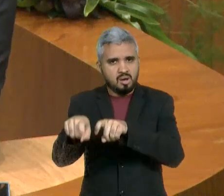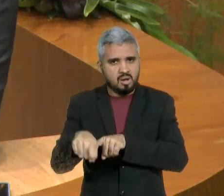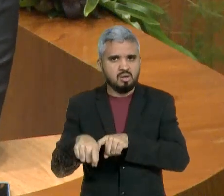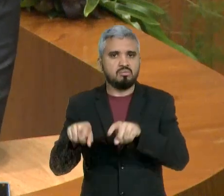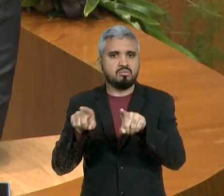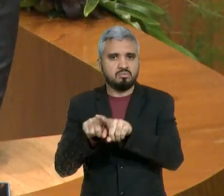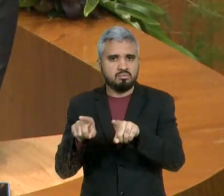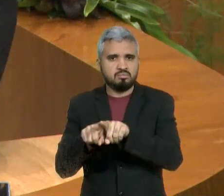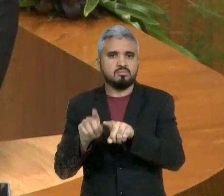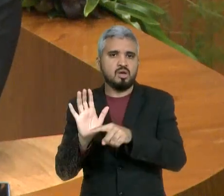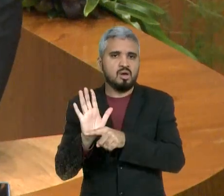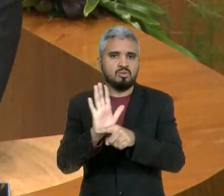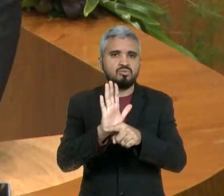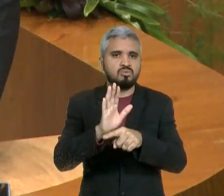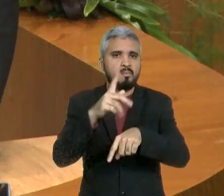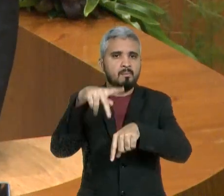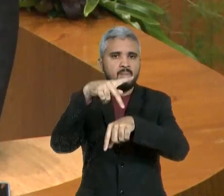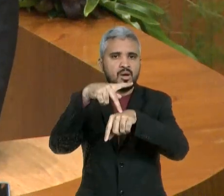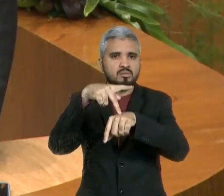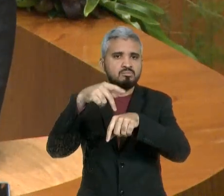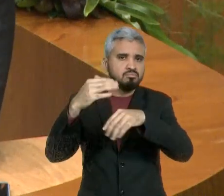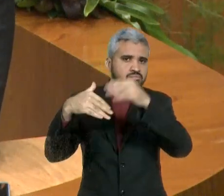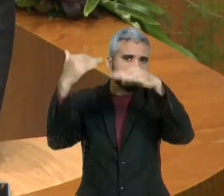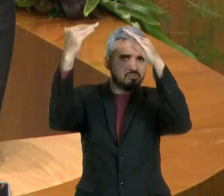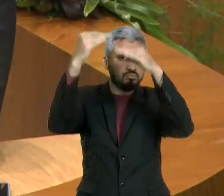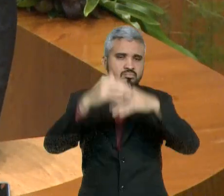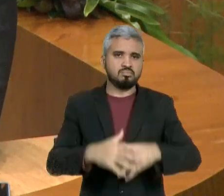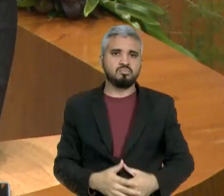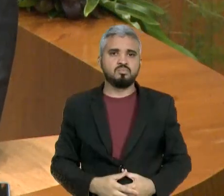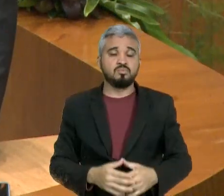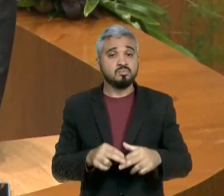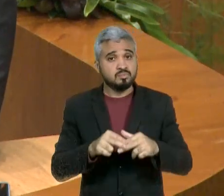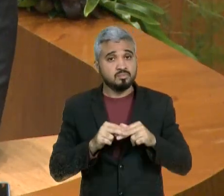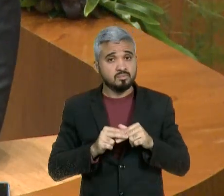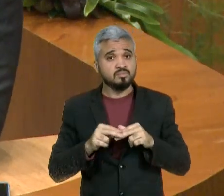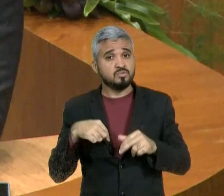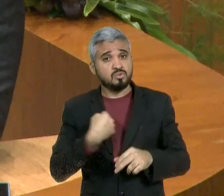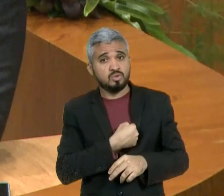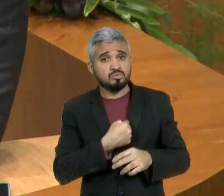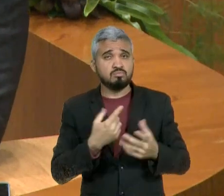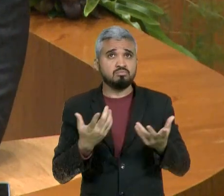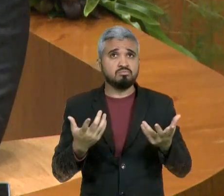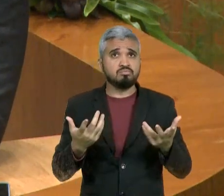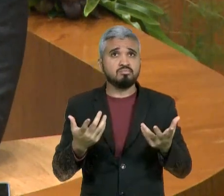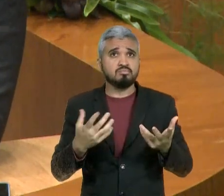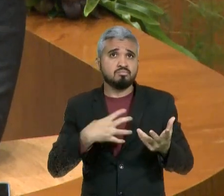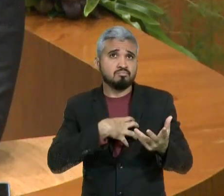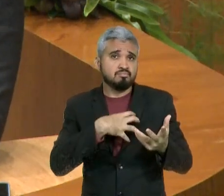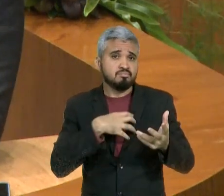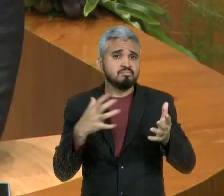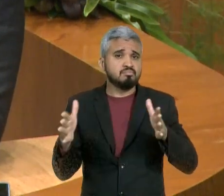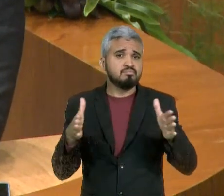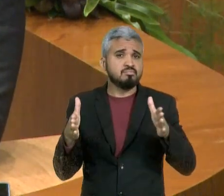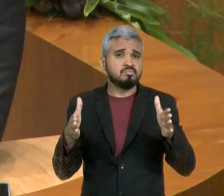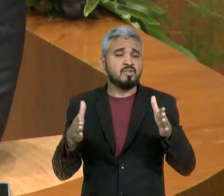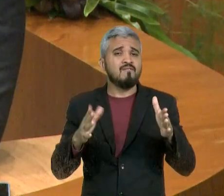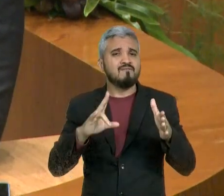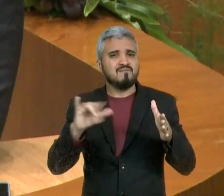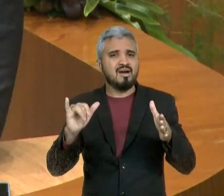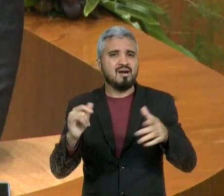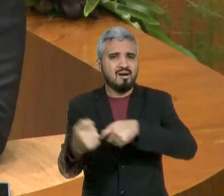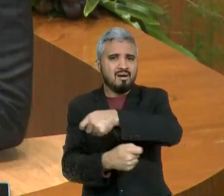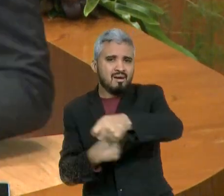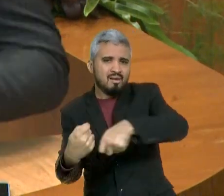vai ser demonstrada lá, inclusive com a previsão de movimentação de R$1 bilhão, aquecendo a economia